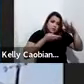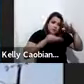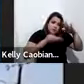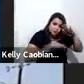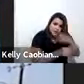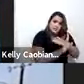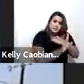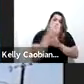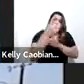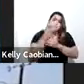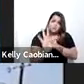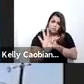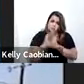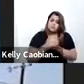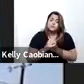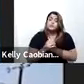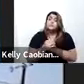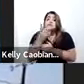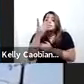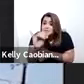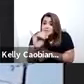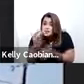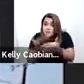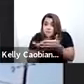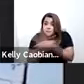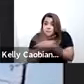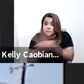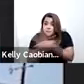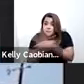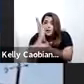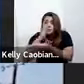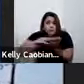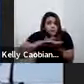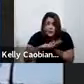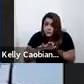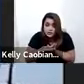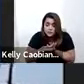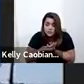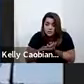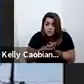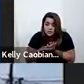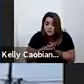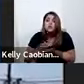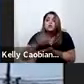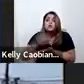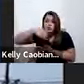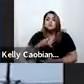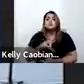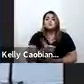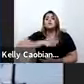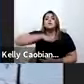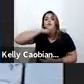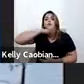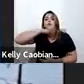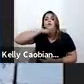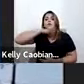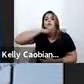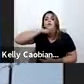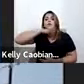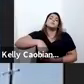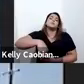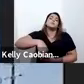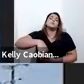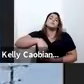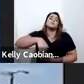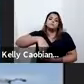for aprovada a proposta, a gente continua de 11 em nova